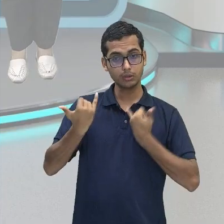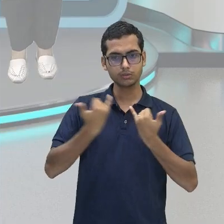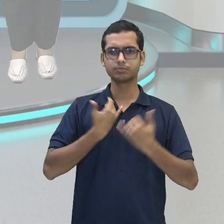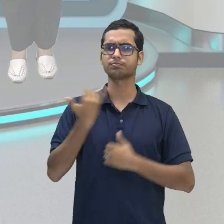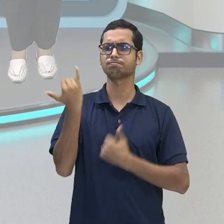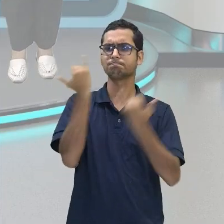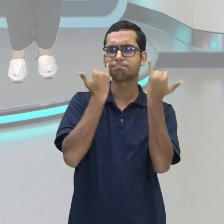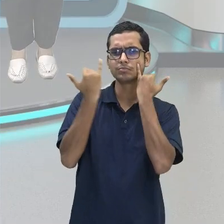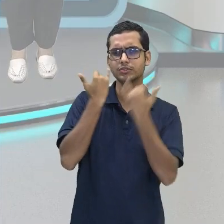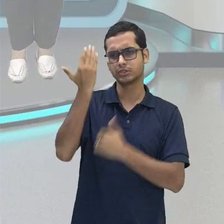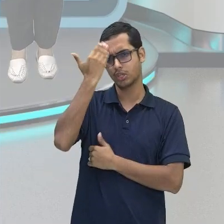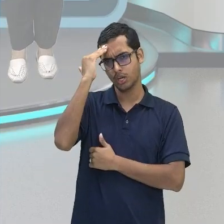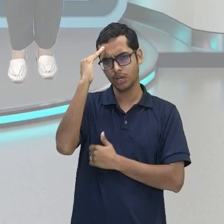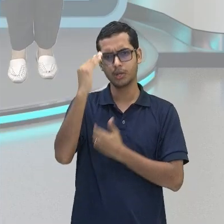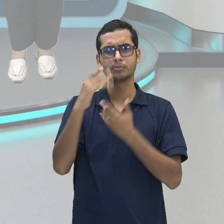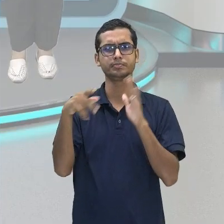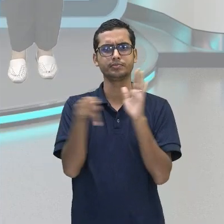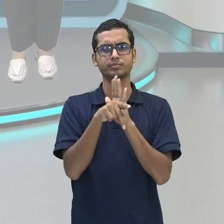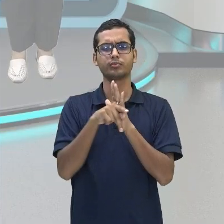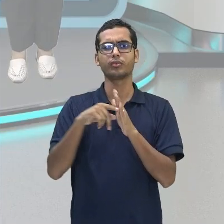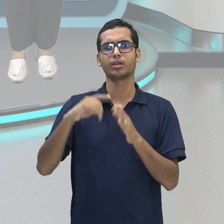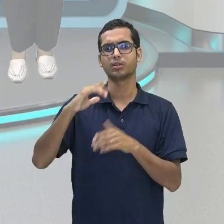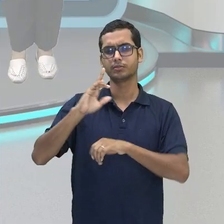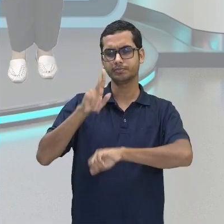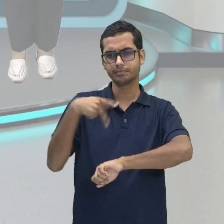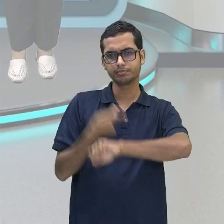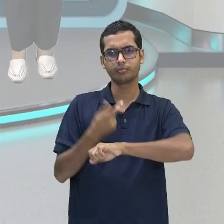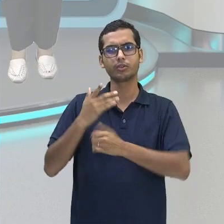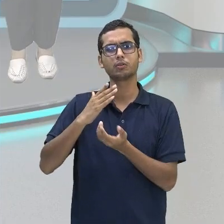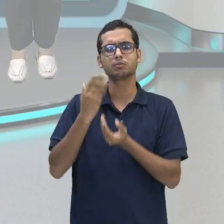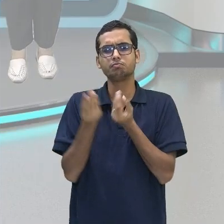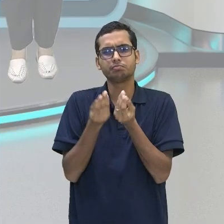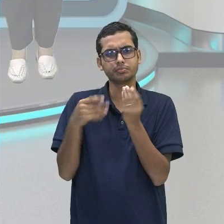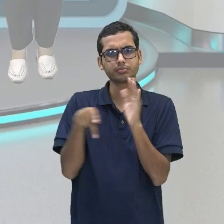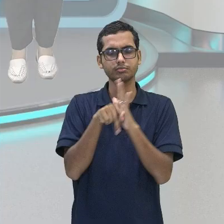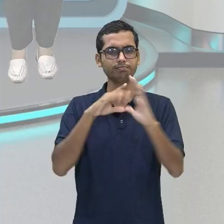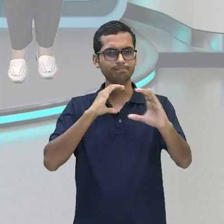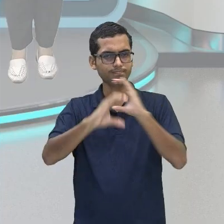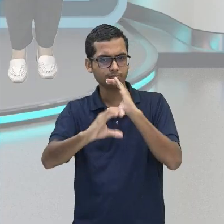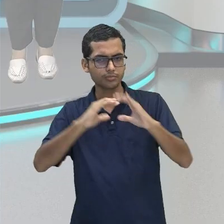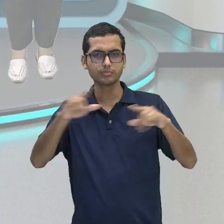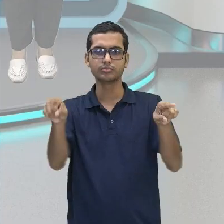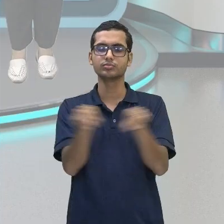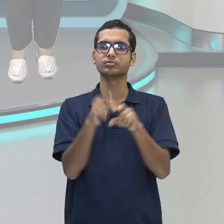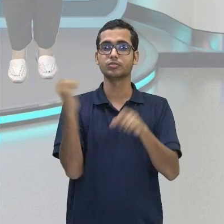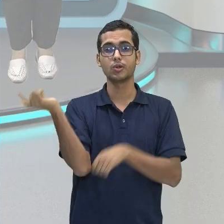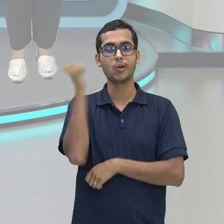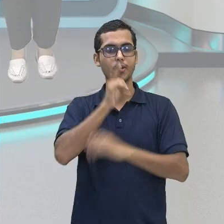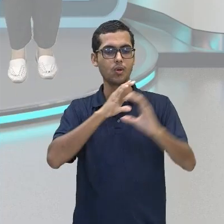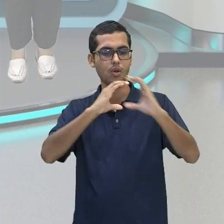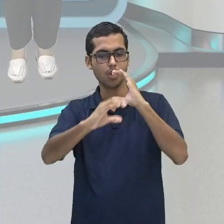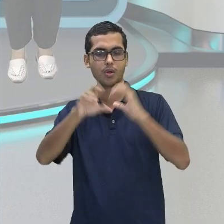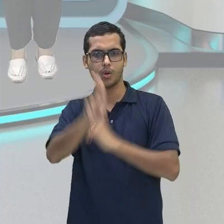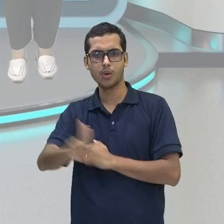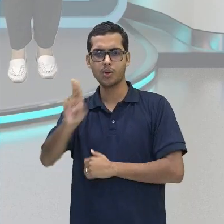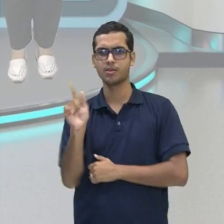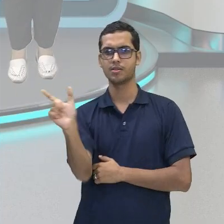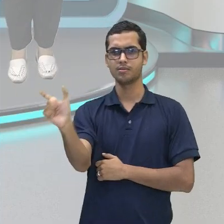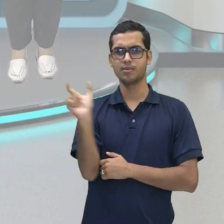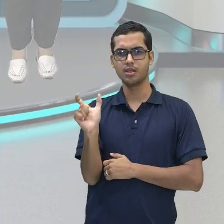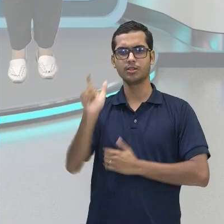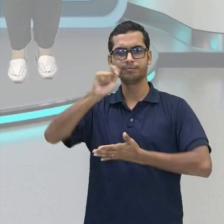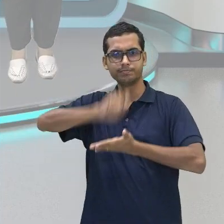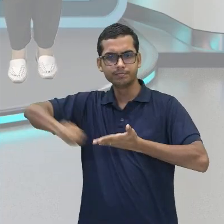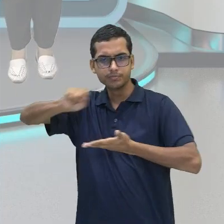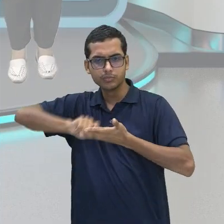processo comunicativo. Notem que nós podemos nos comunicar tanto com auxílio de palavras escritas,